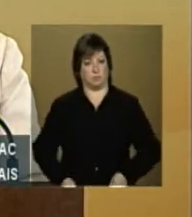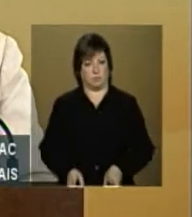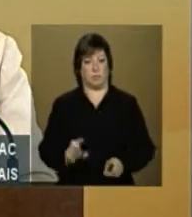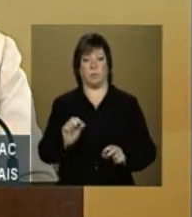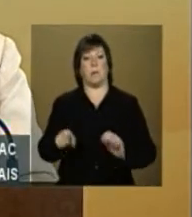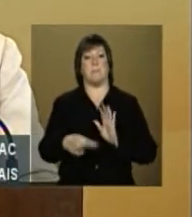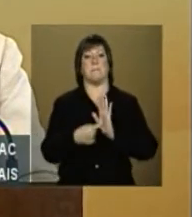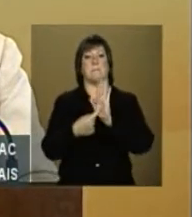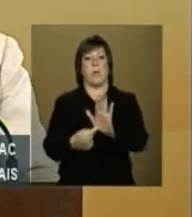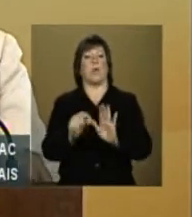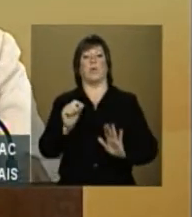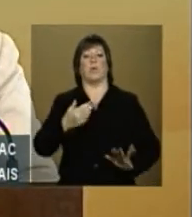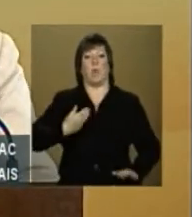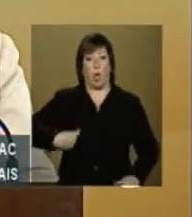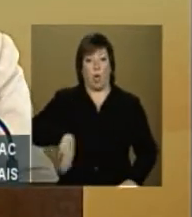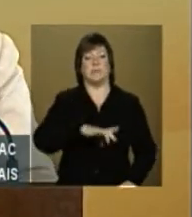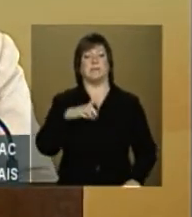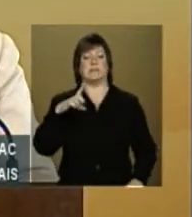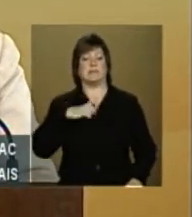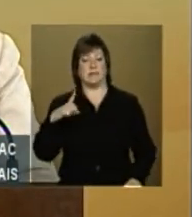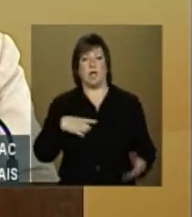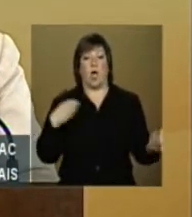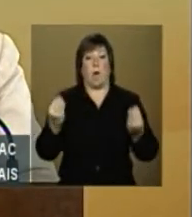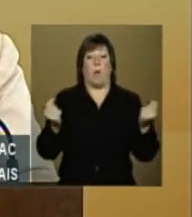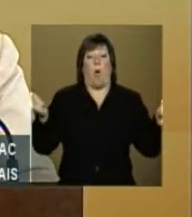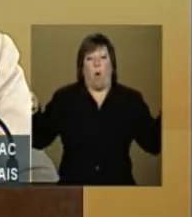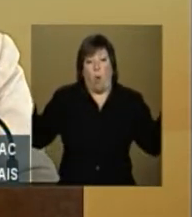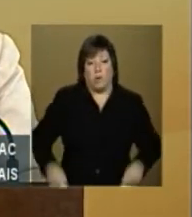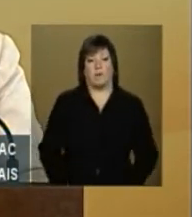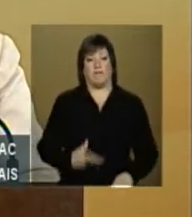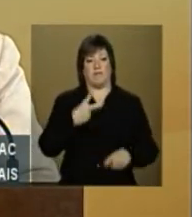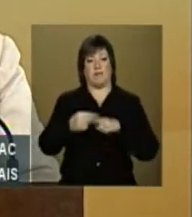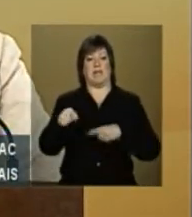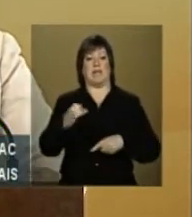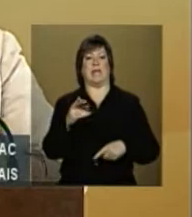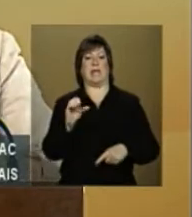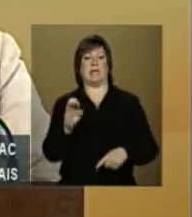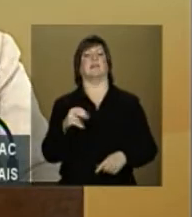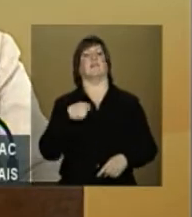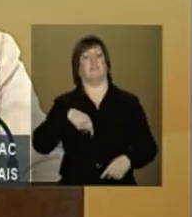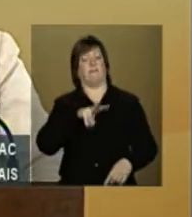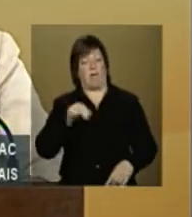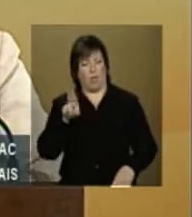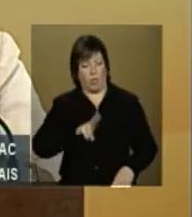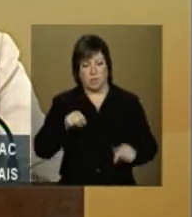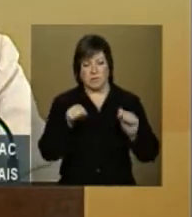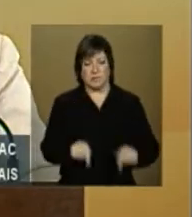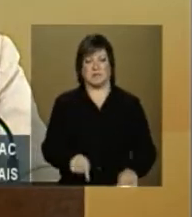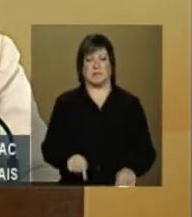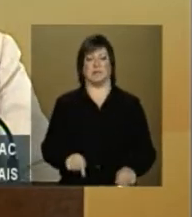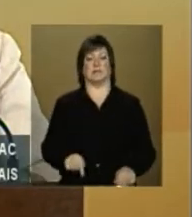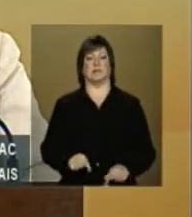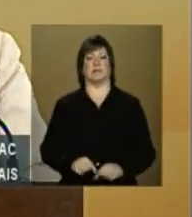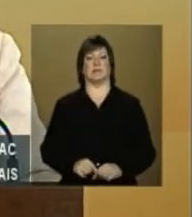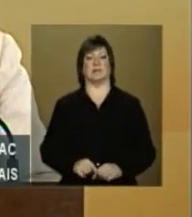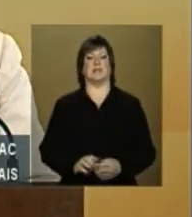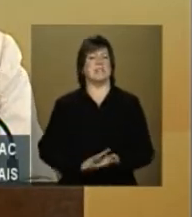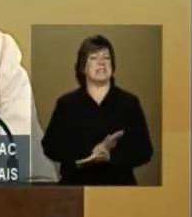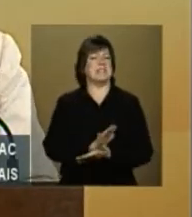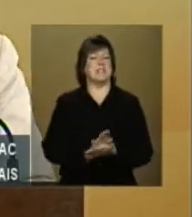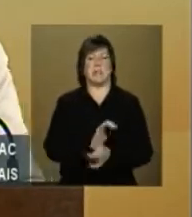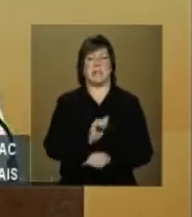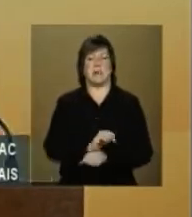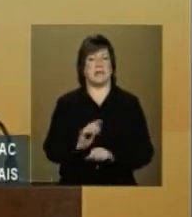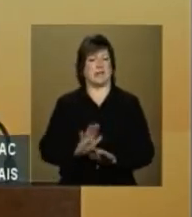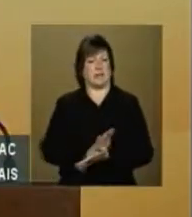nós temos mecanismos para enfrentar a crise, vamos usá-los sem nenhuma restrição.